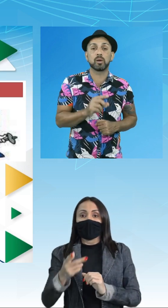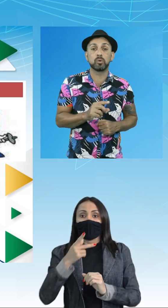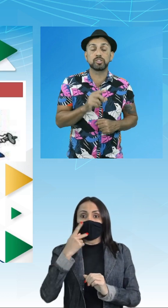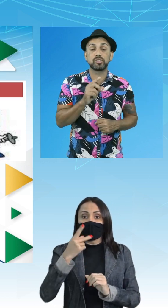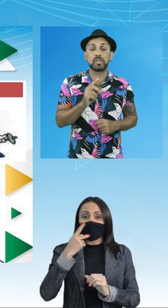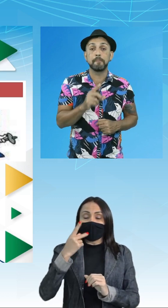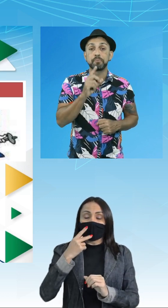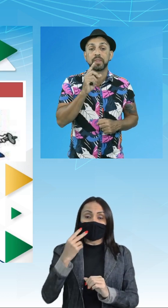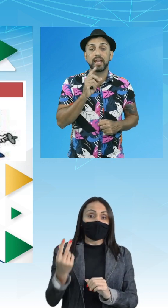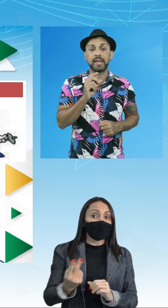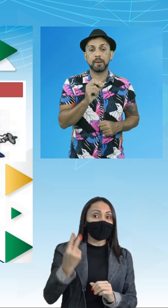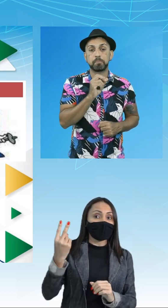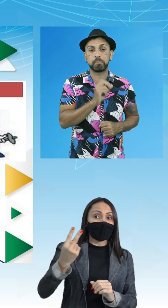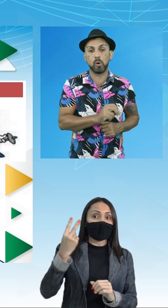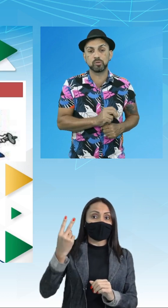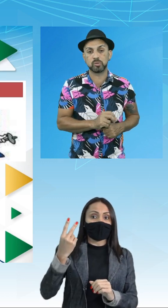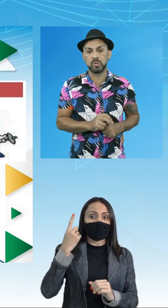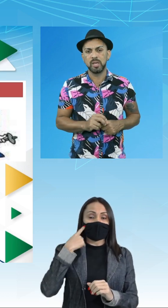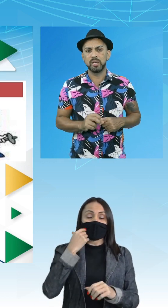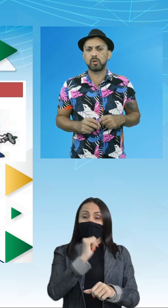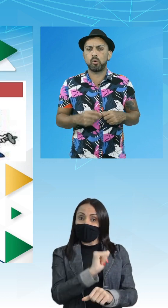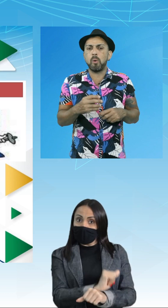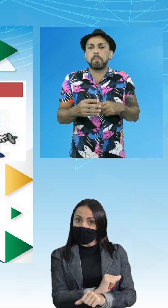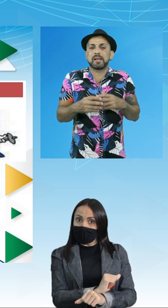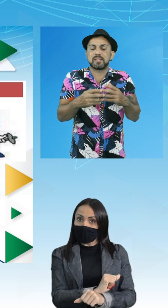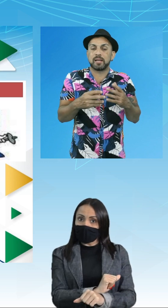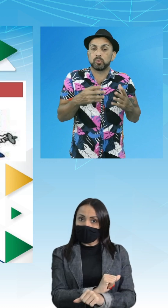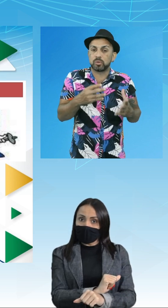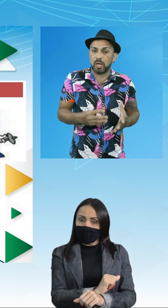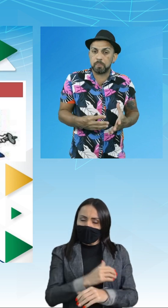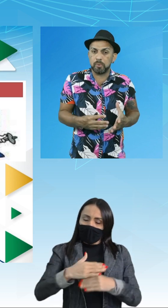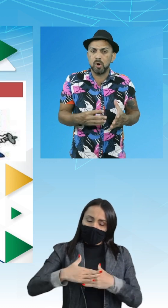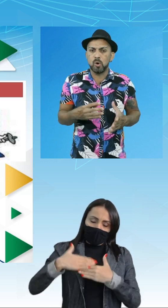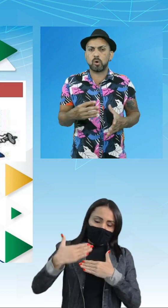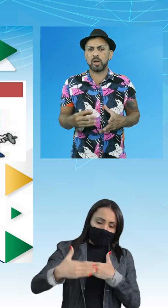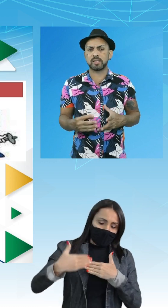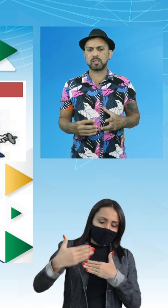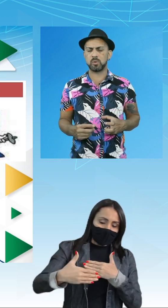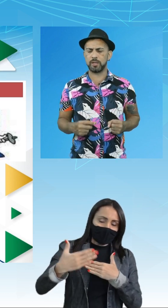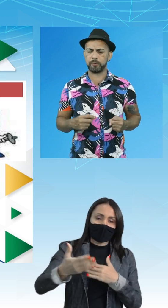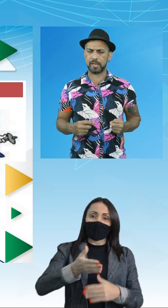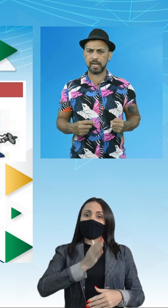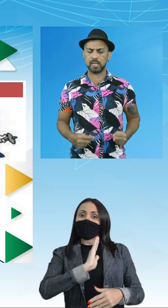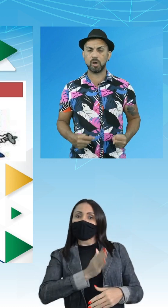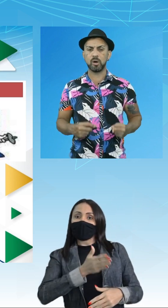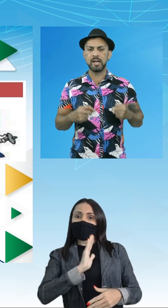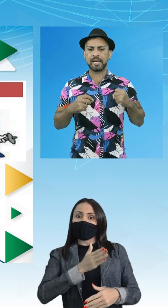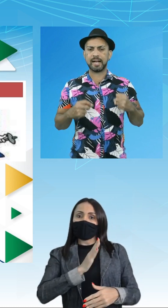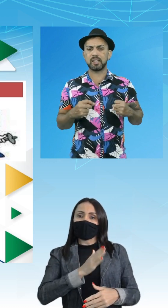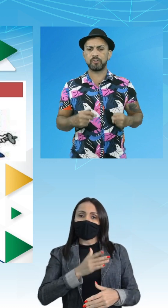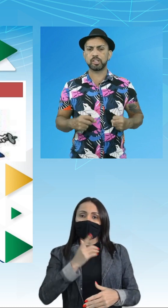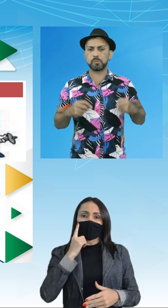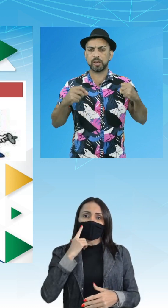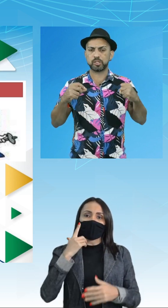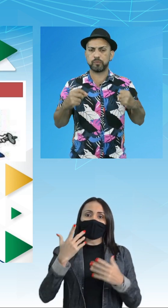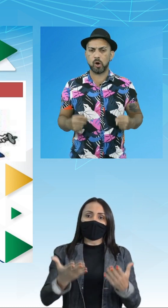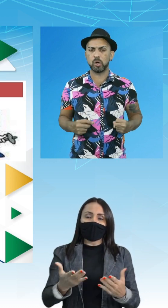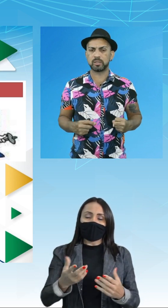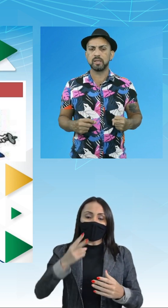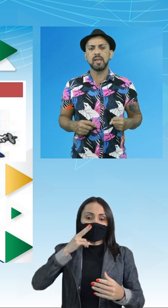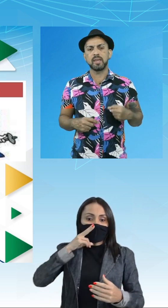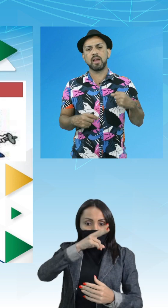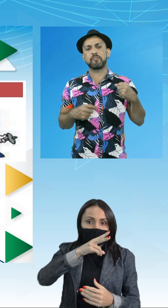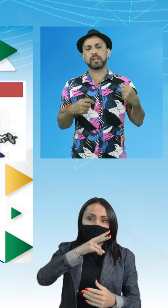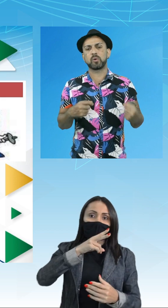dos valores de repouso. E com o passar do tempo, o coração ele fica ali, ó, cada vez mais